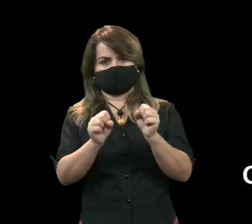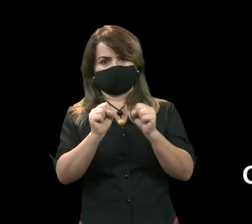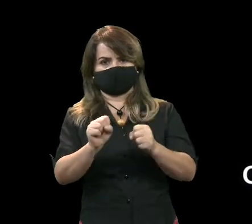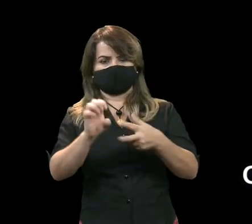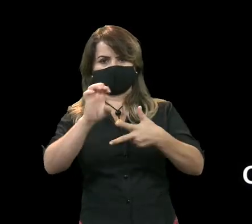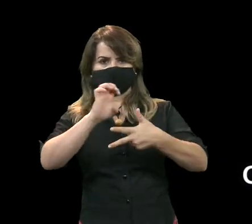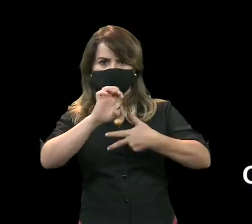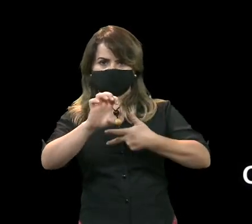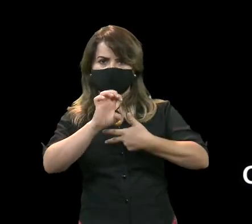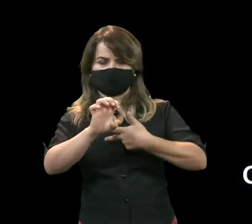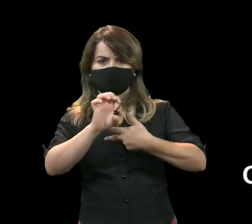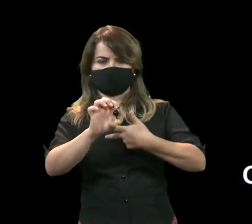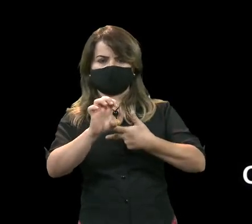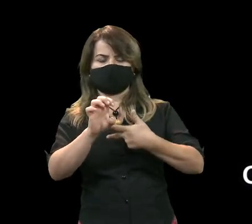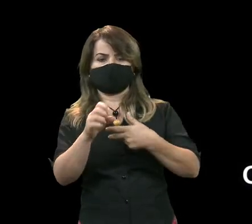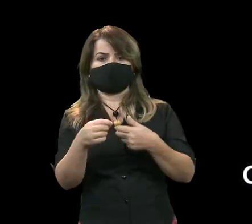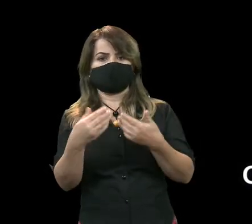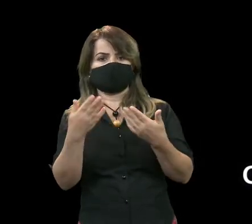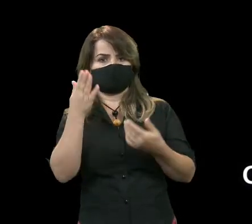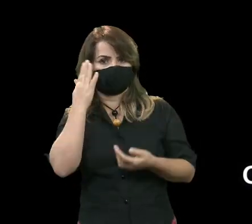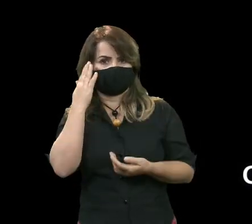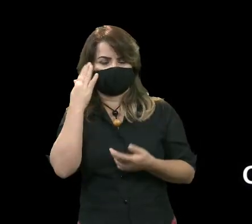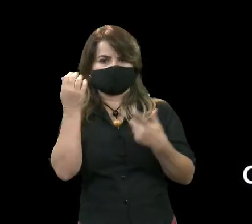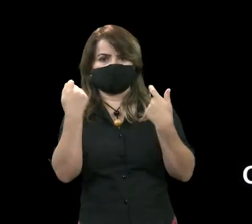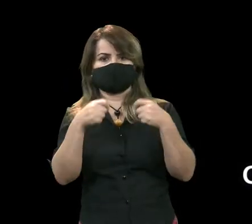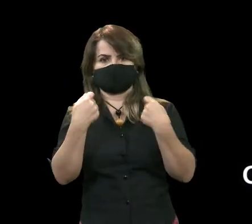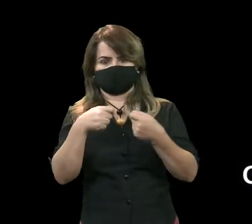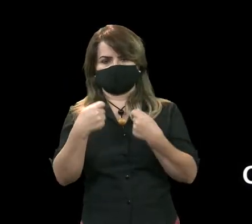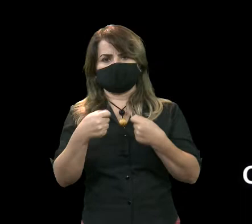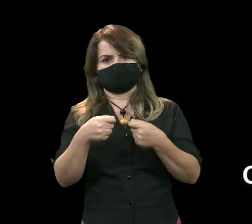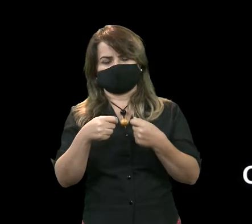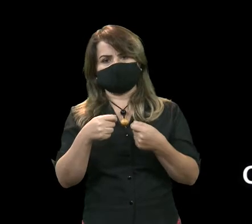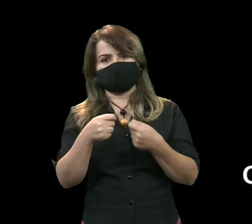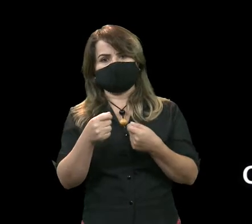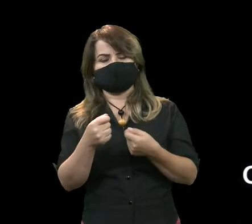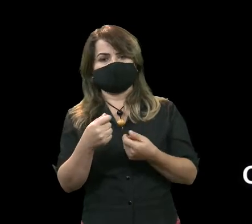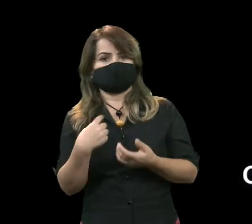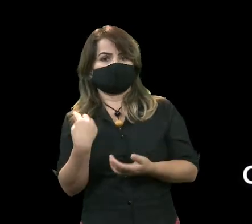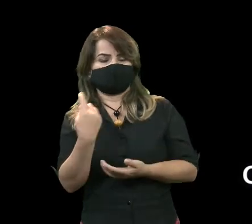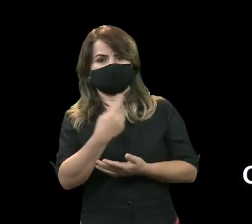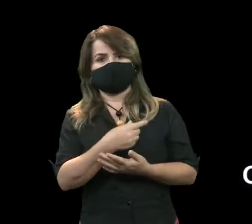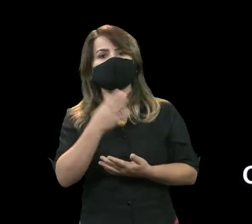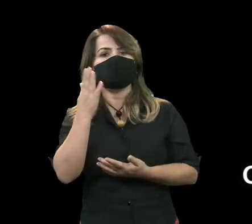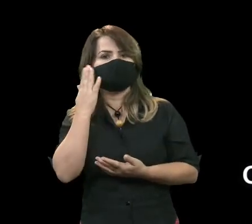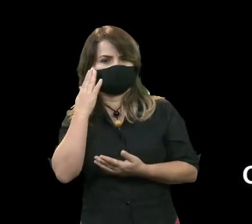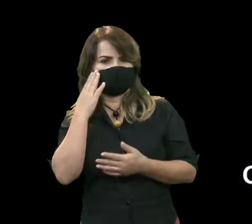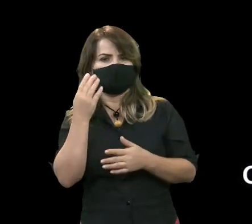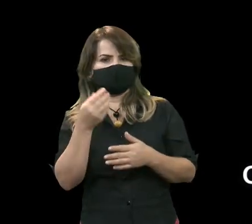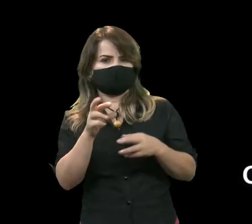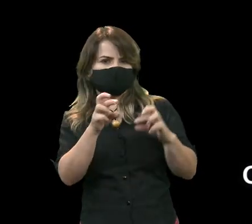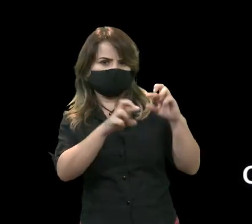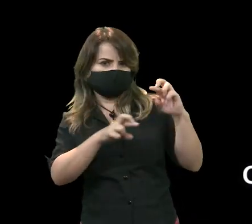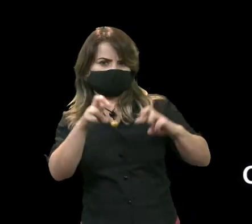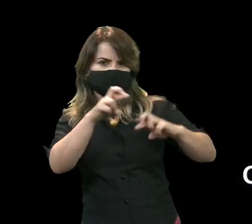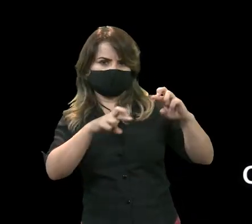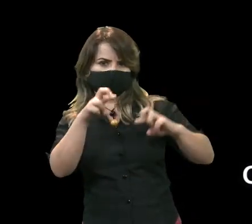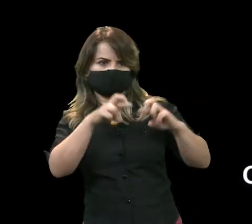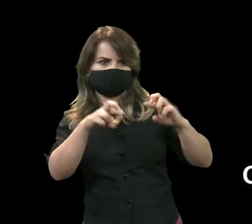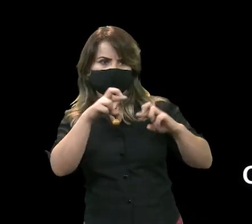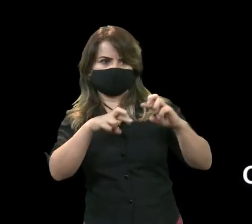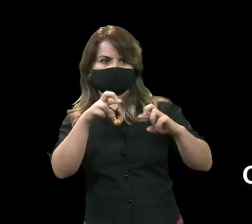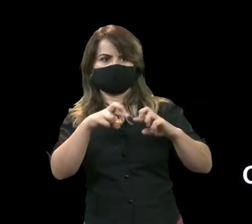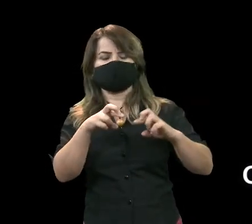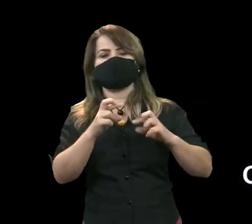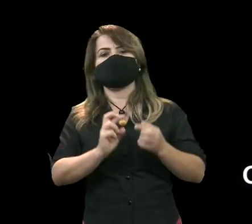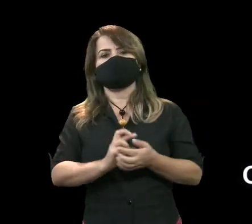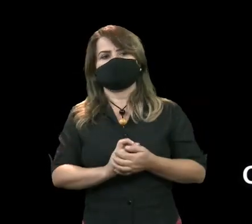operacional, sabe o que precisa mais do que a gente, né? Embora a gente tenha condição de fazer uma análise, mas,